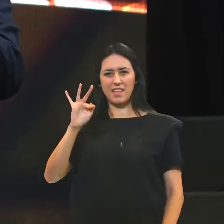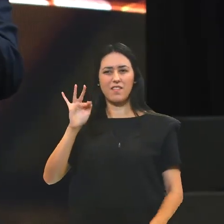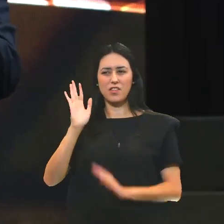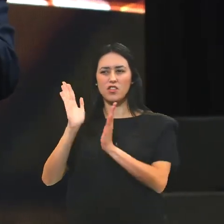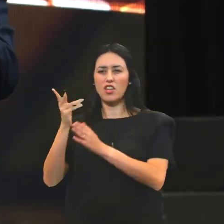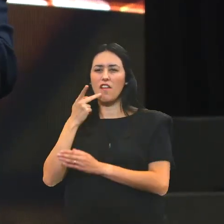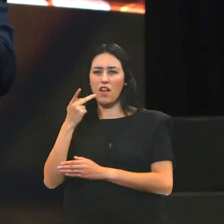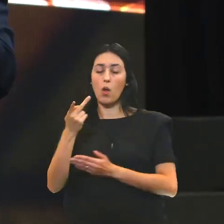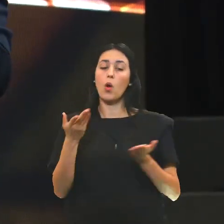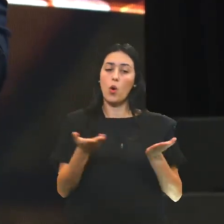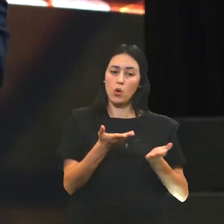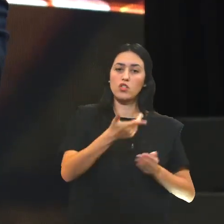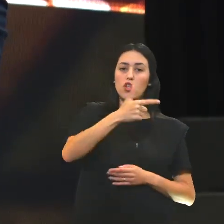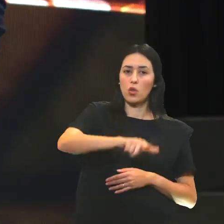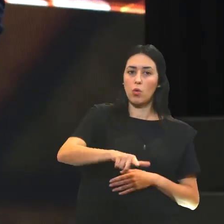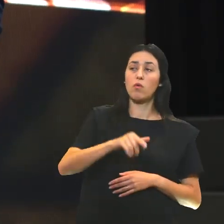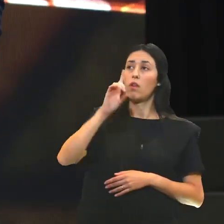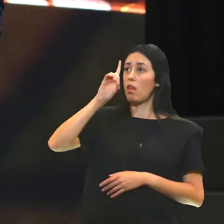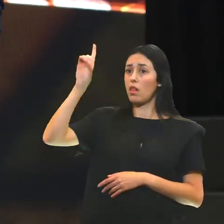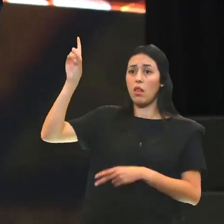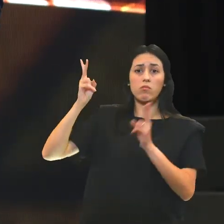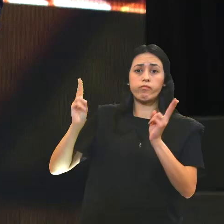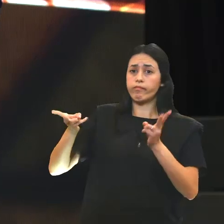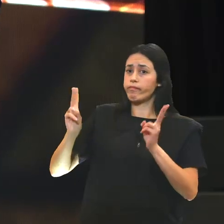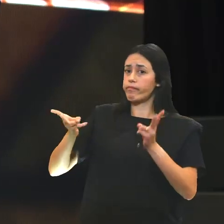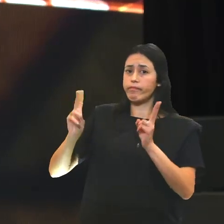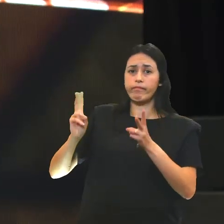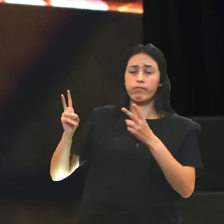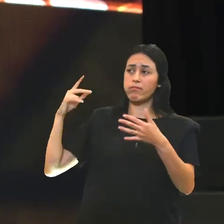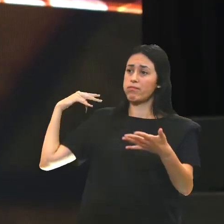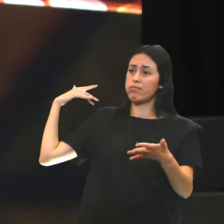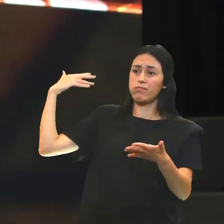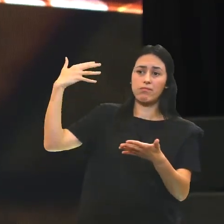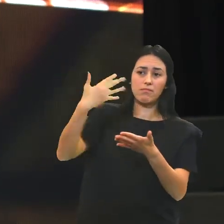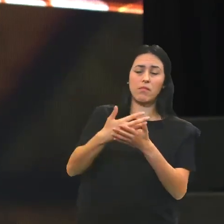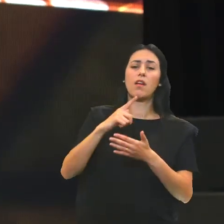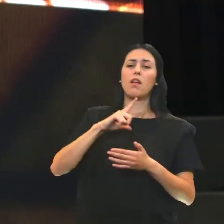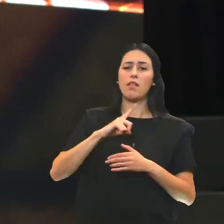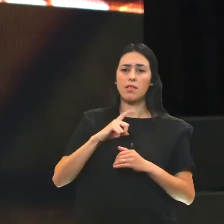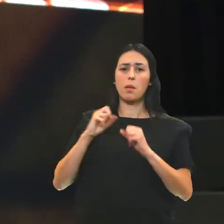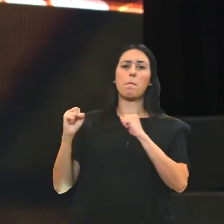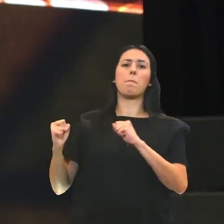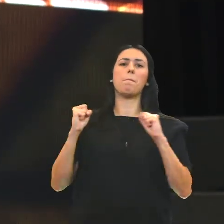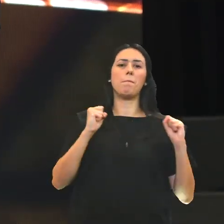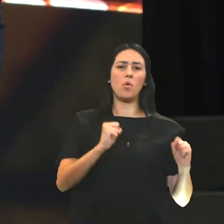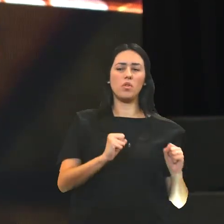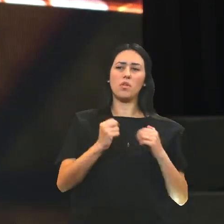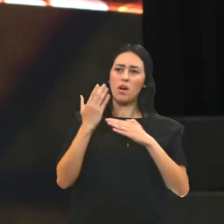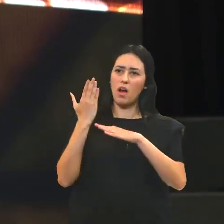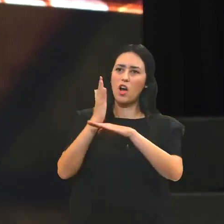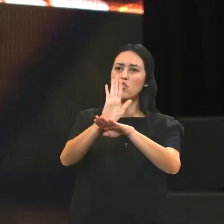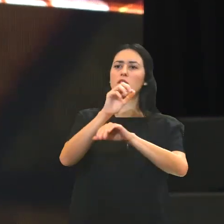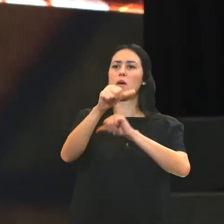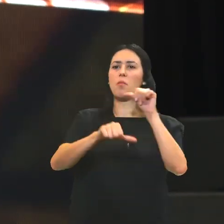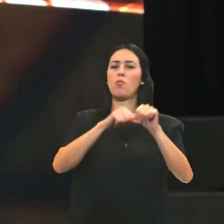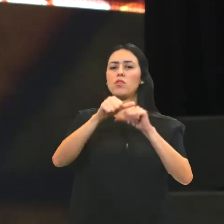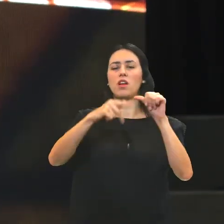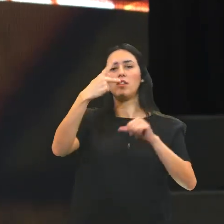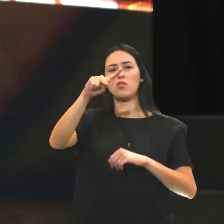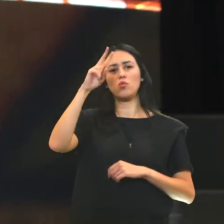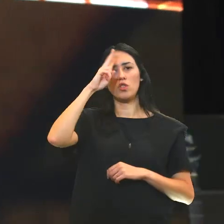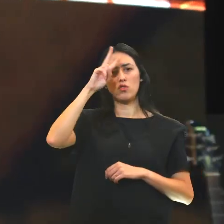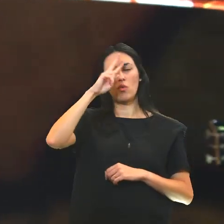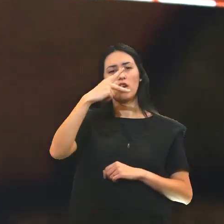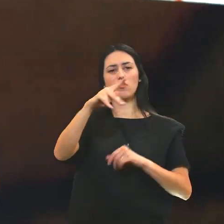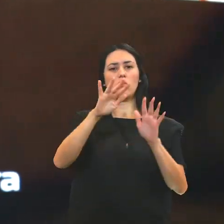mesmo Deus que ainda hoje tem poder para vir, para intervir, para mudar a tua história, para mudar a tua